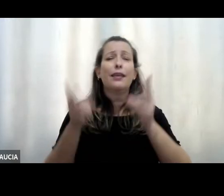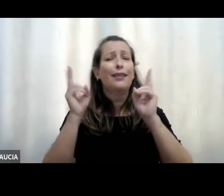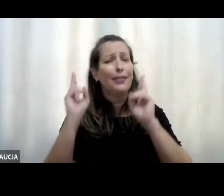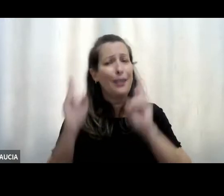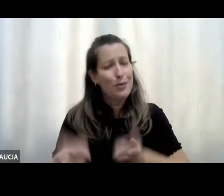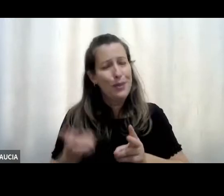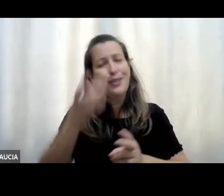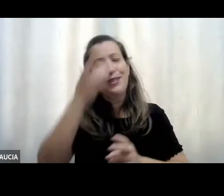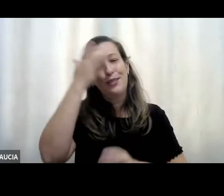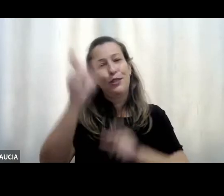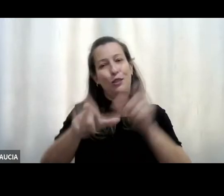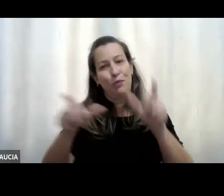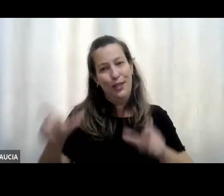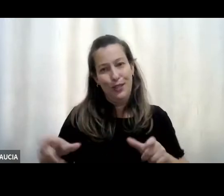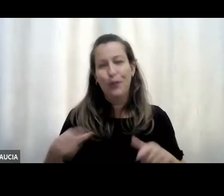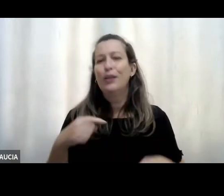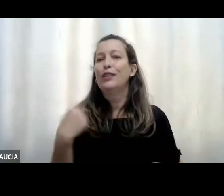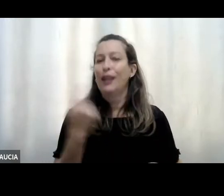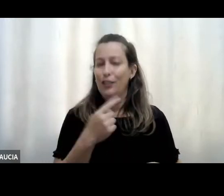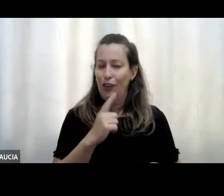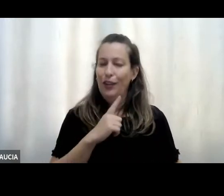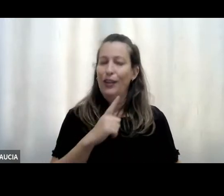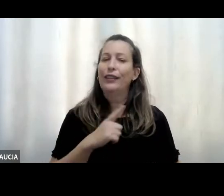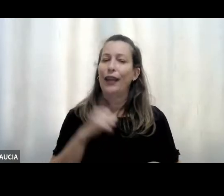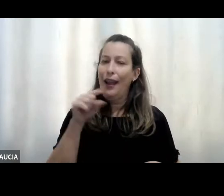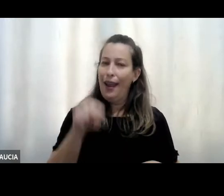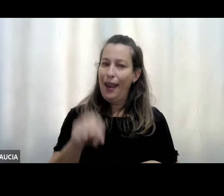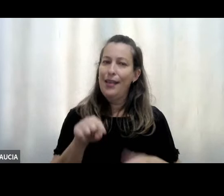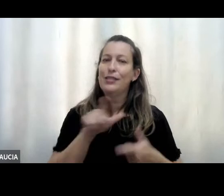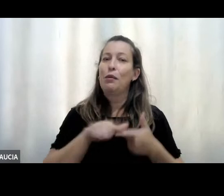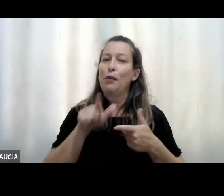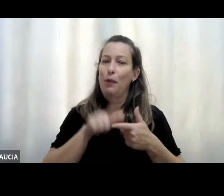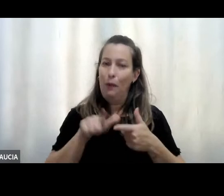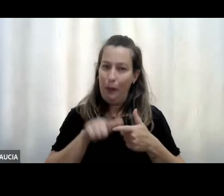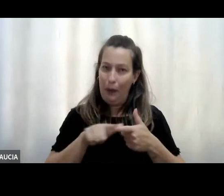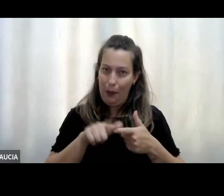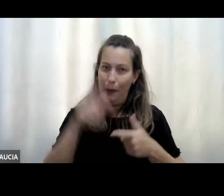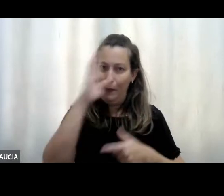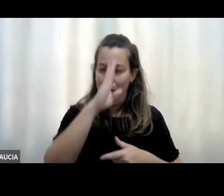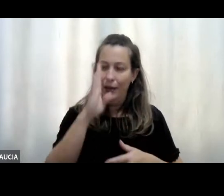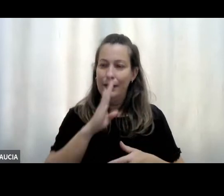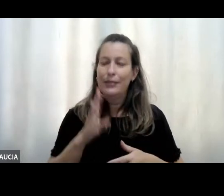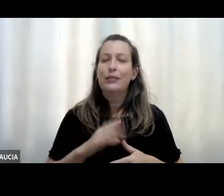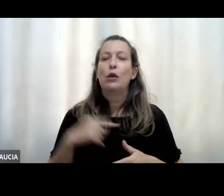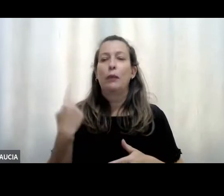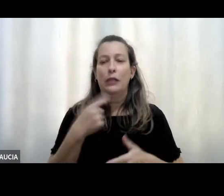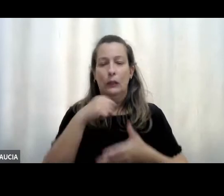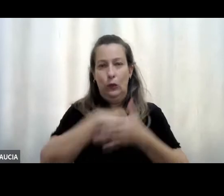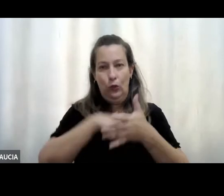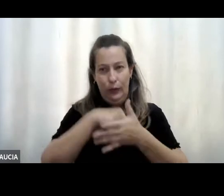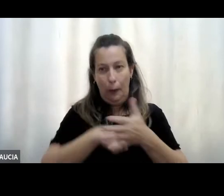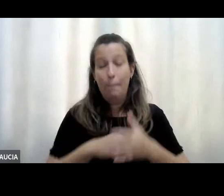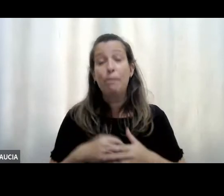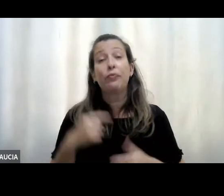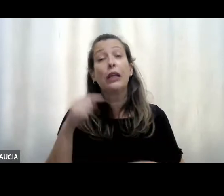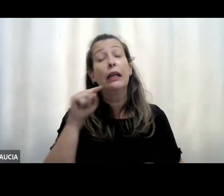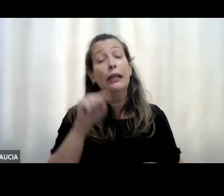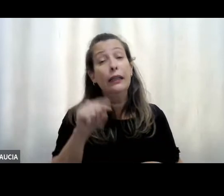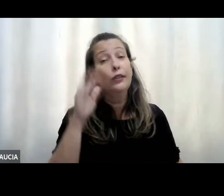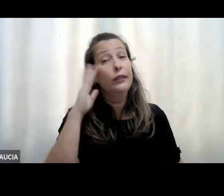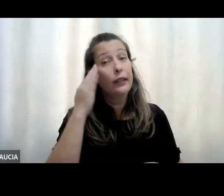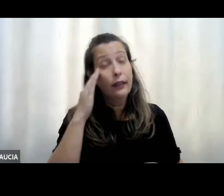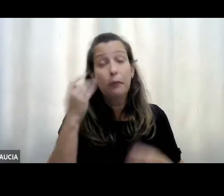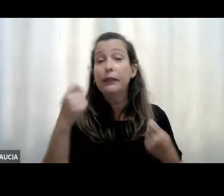tem essa boa confusão no Brasil para enfrentar, né? E é importante entender isso para poder entender a situação da